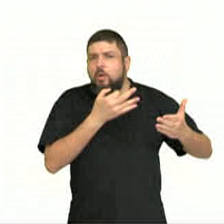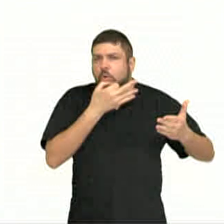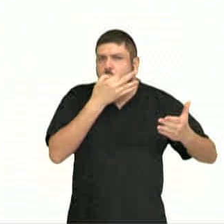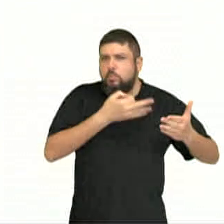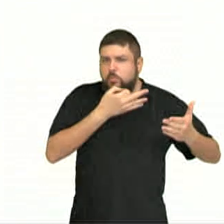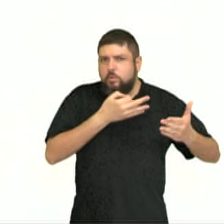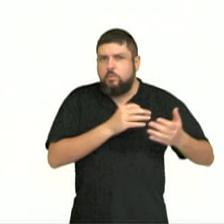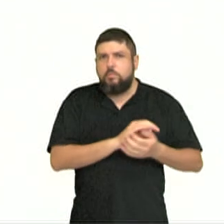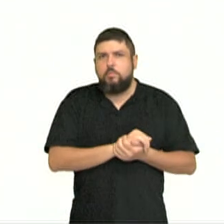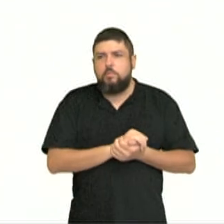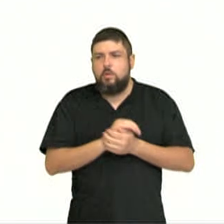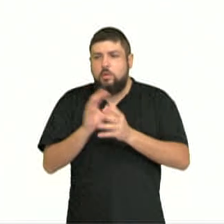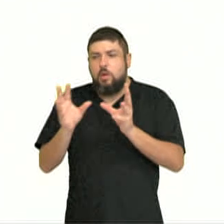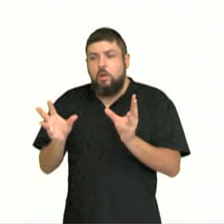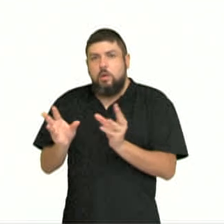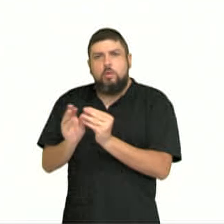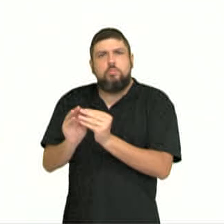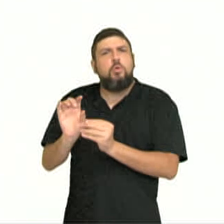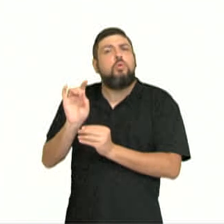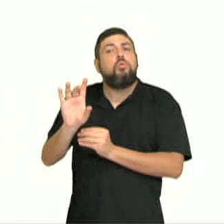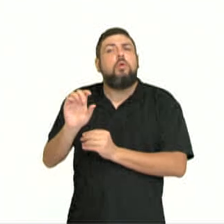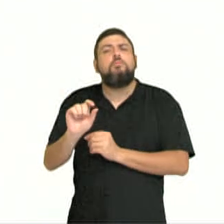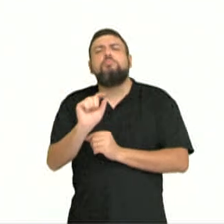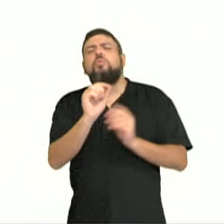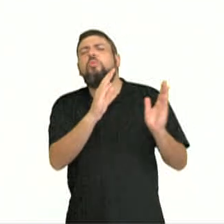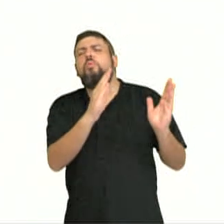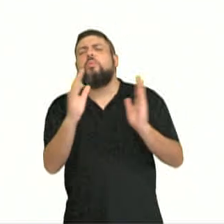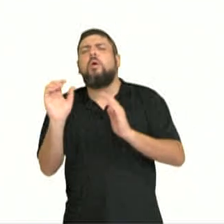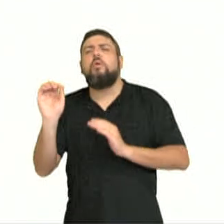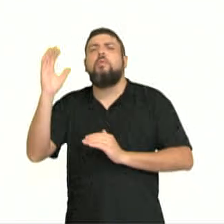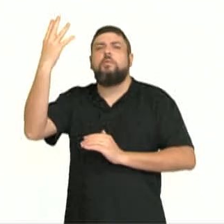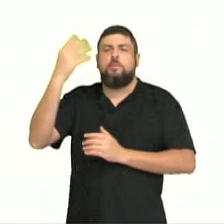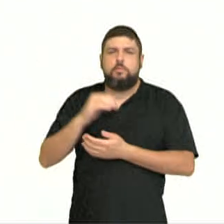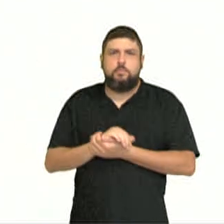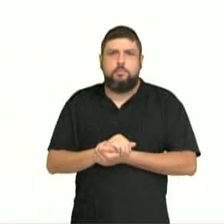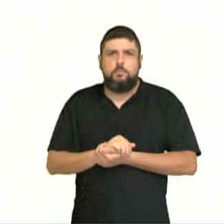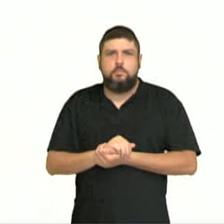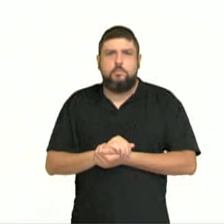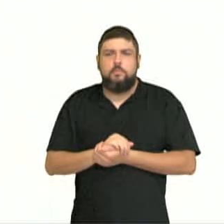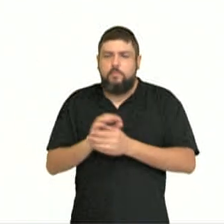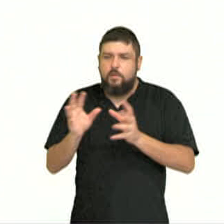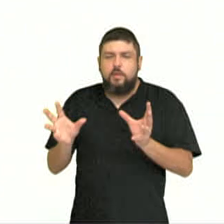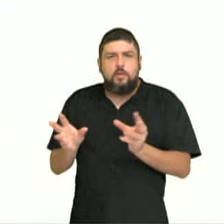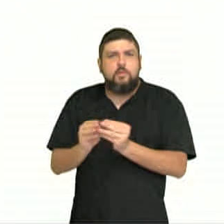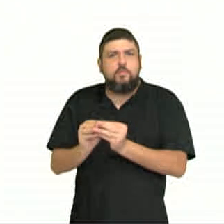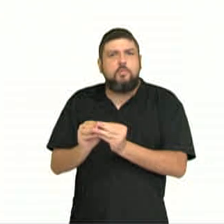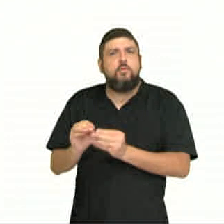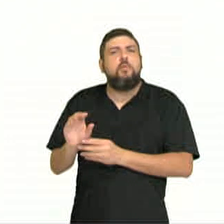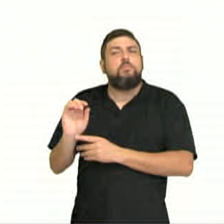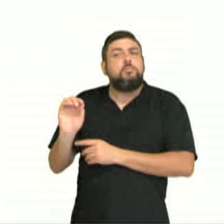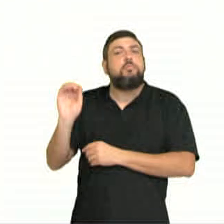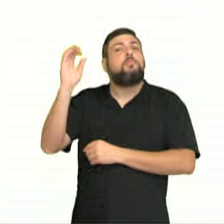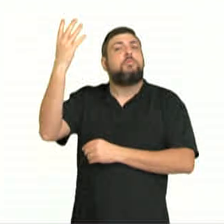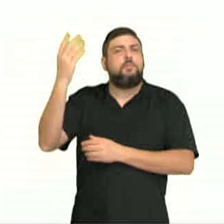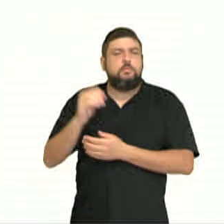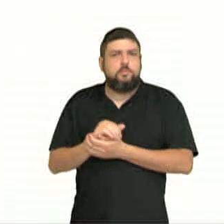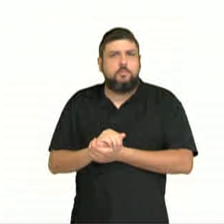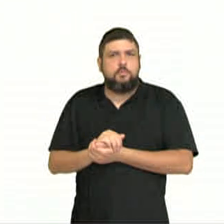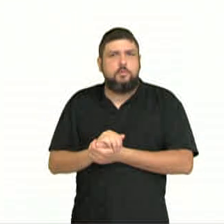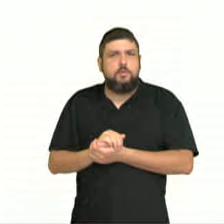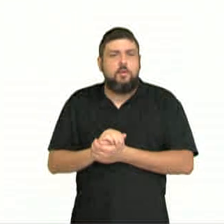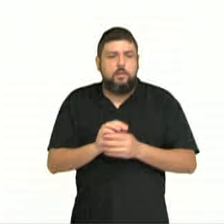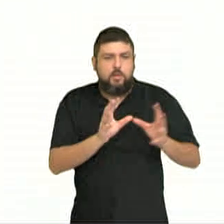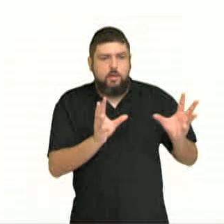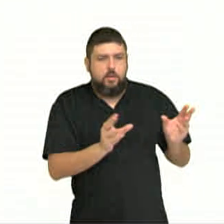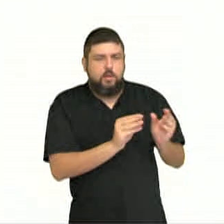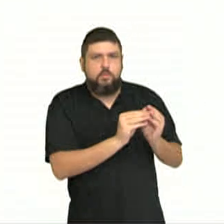fatos. Será que é verdade? Olha só. No resumo, os fatos. E na resenha?